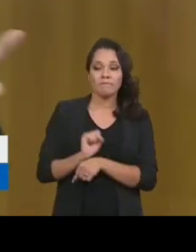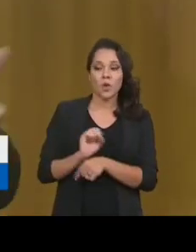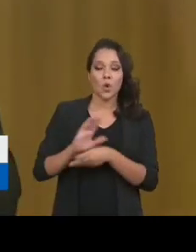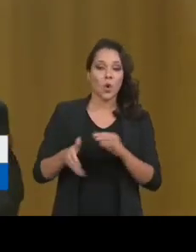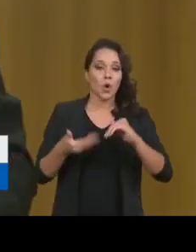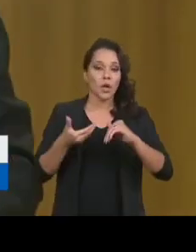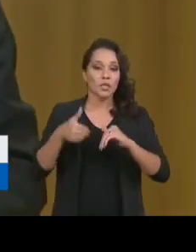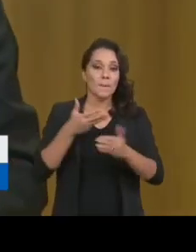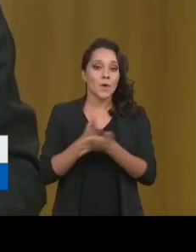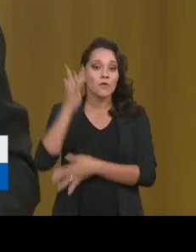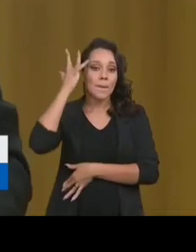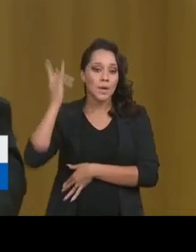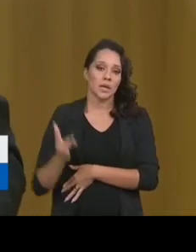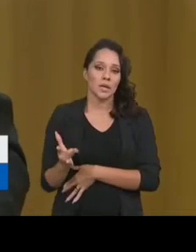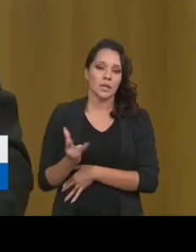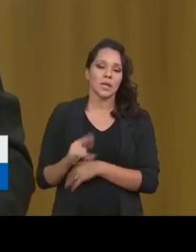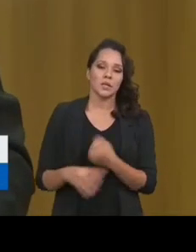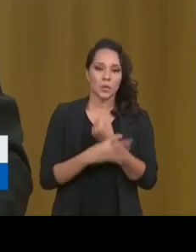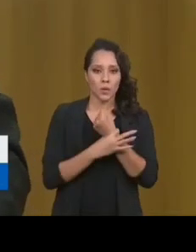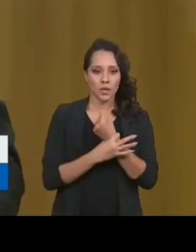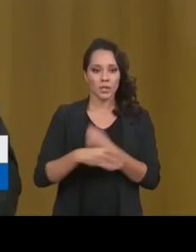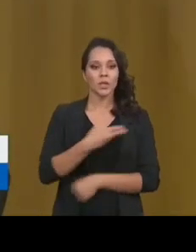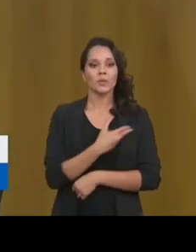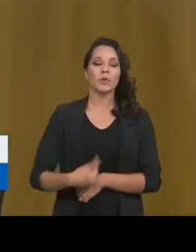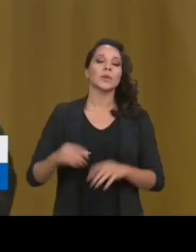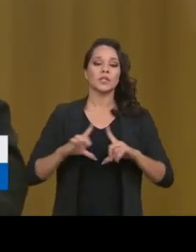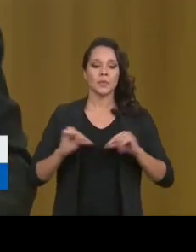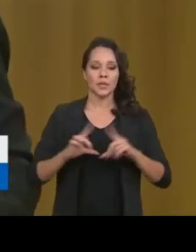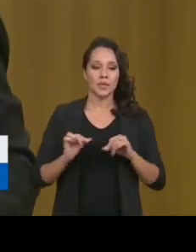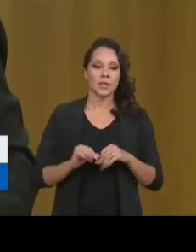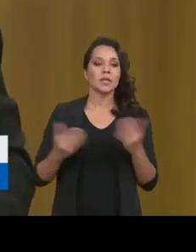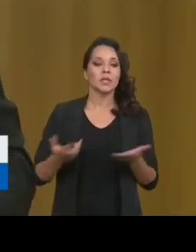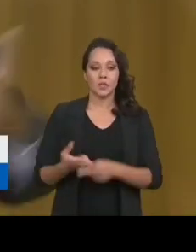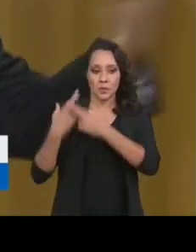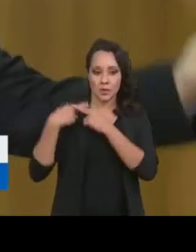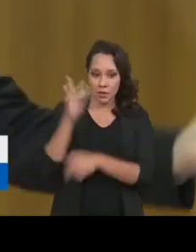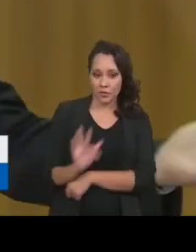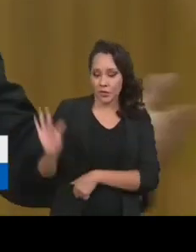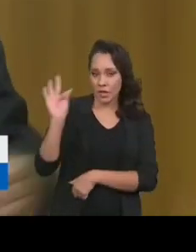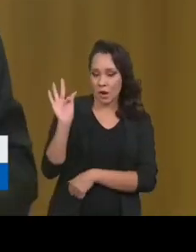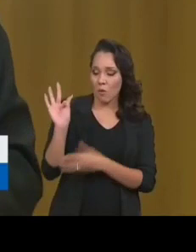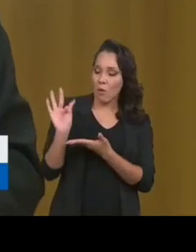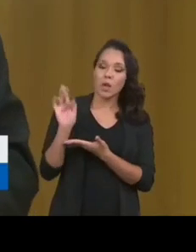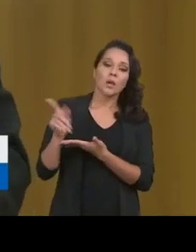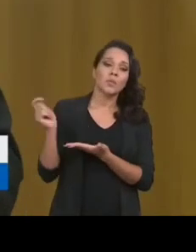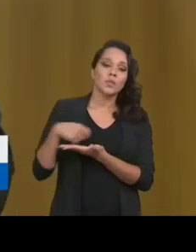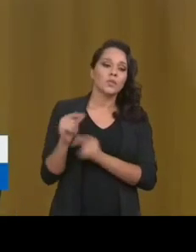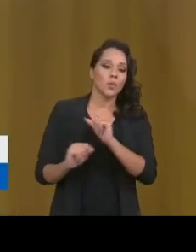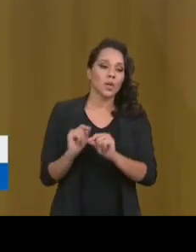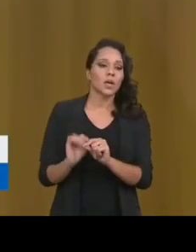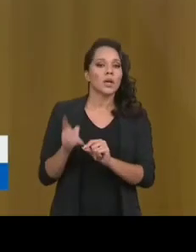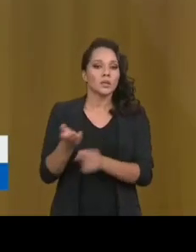aprove amanhã, a segurança pública do Distrito Federal está sob comando federal, o que torna possível